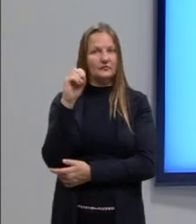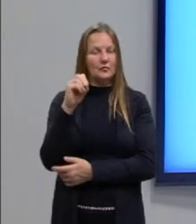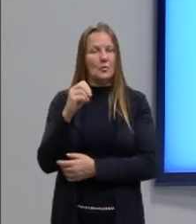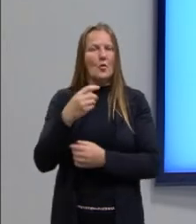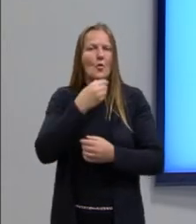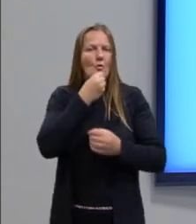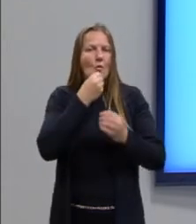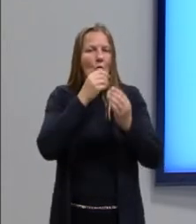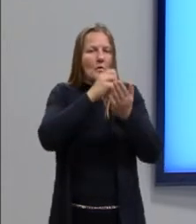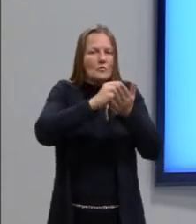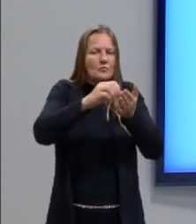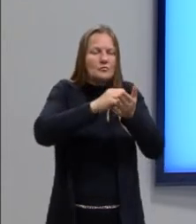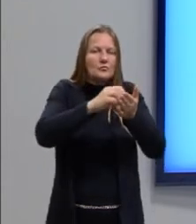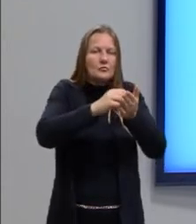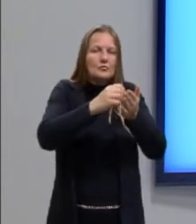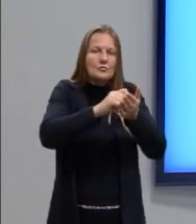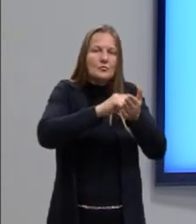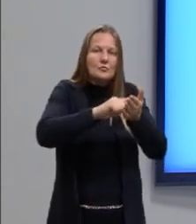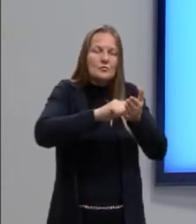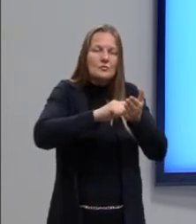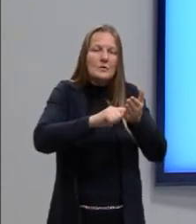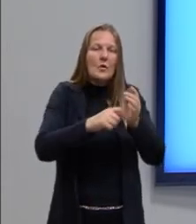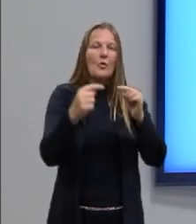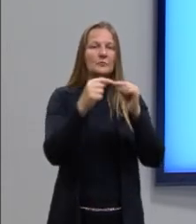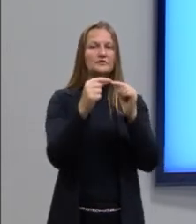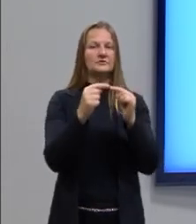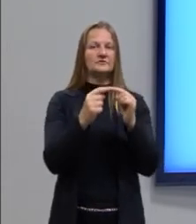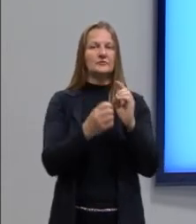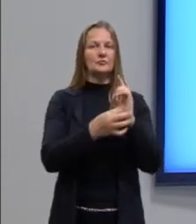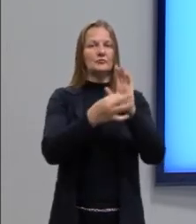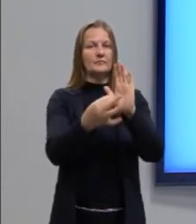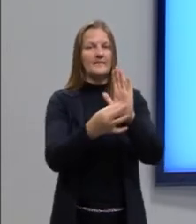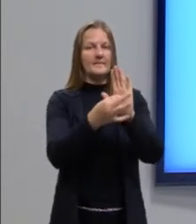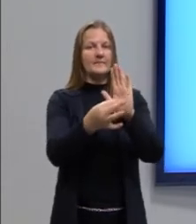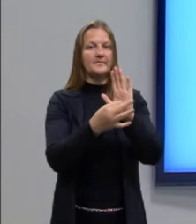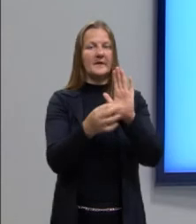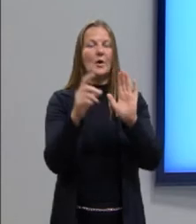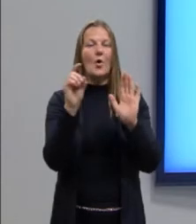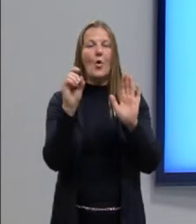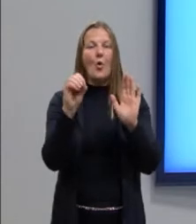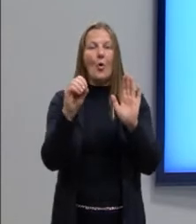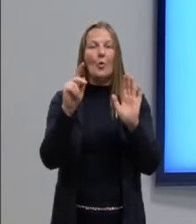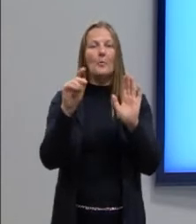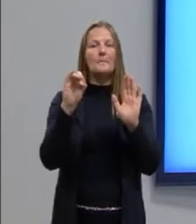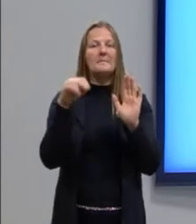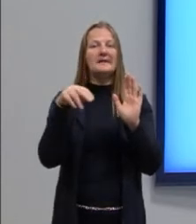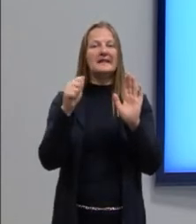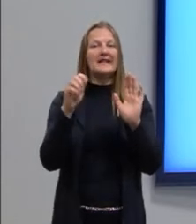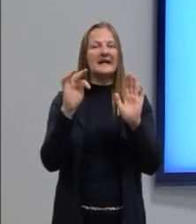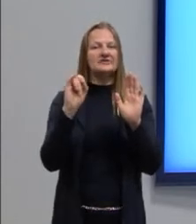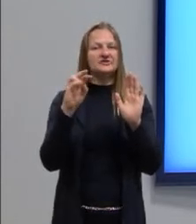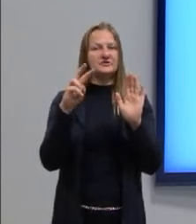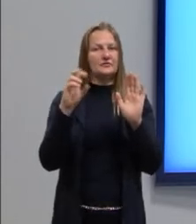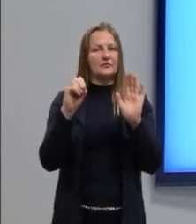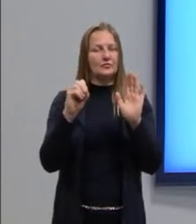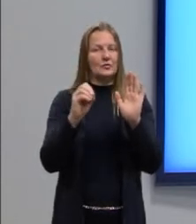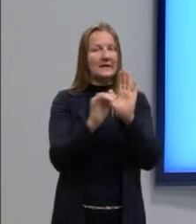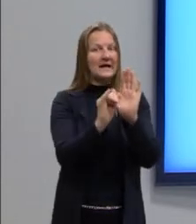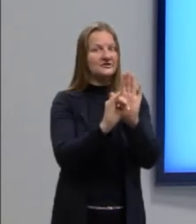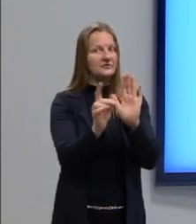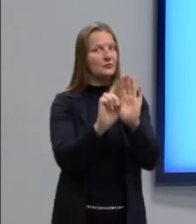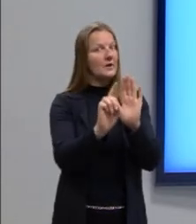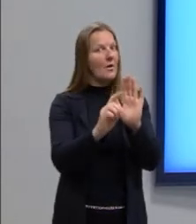assunto porém sempre com o objetivo de ser opinativo e não narrativo